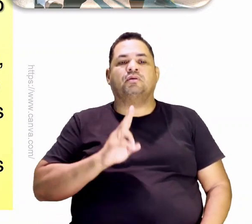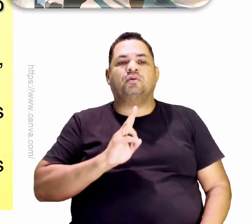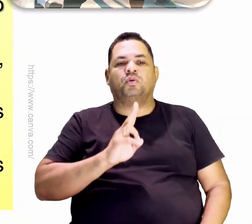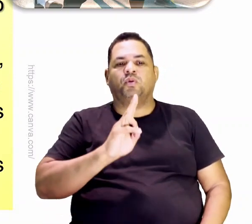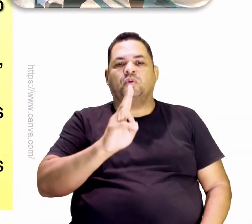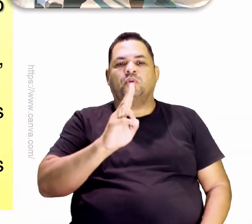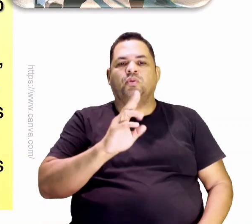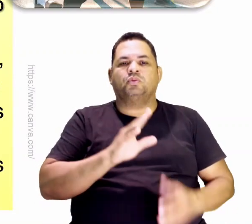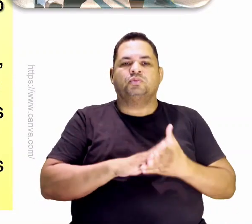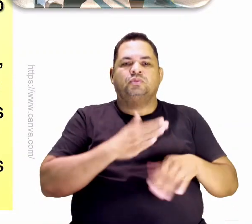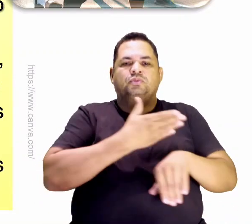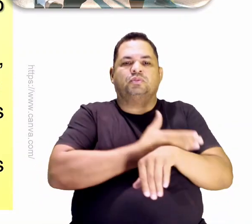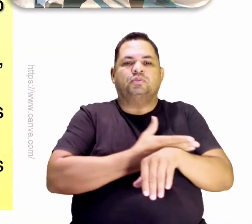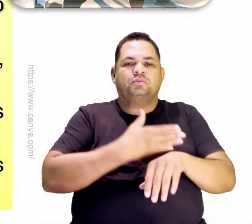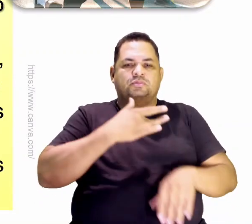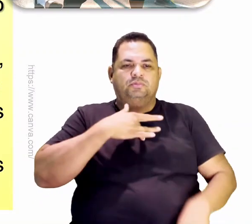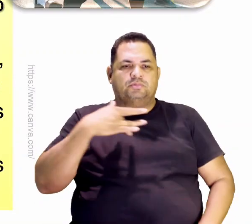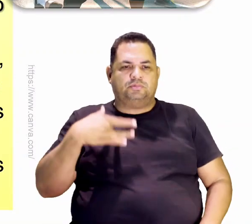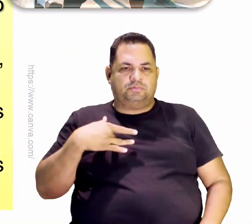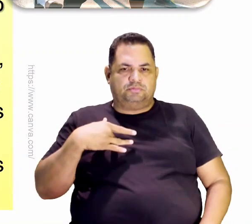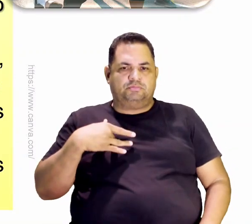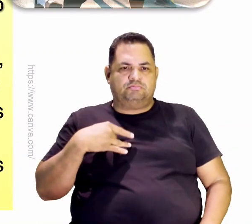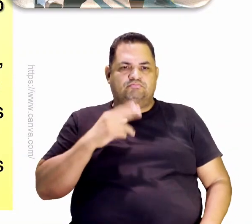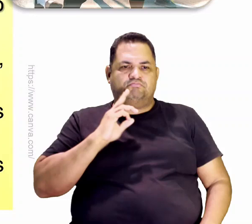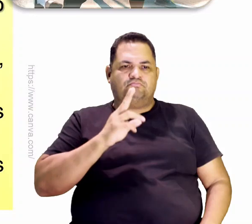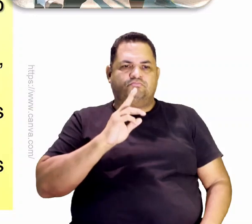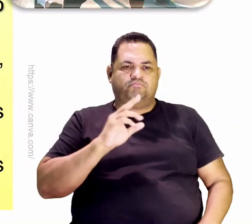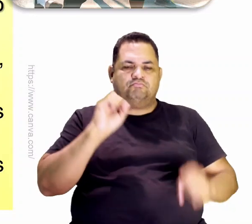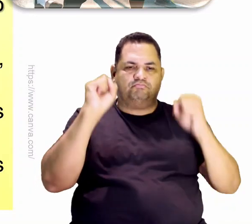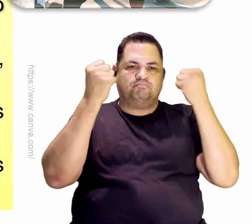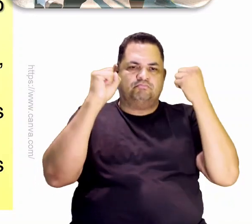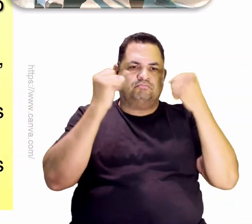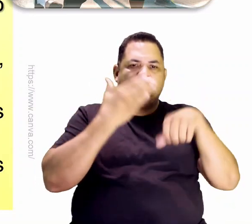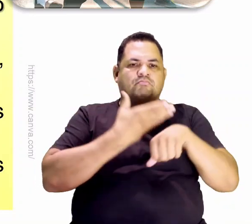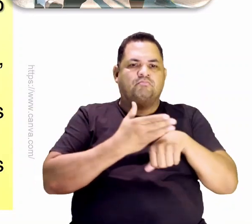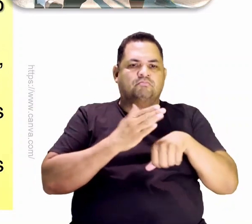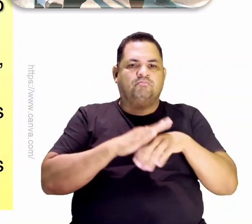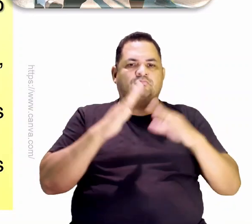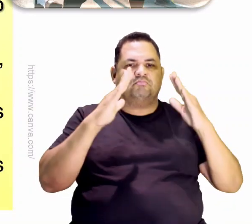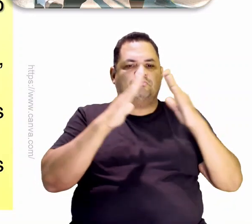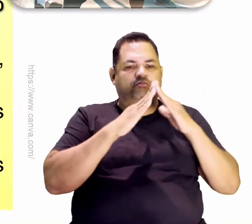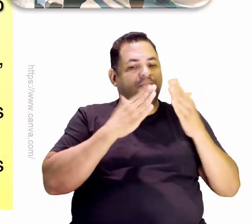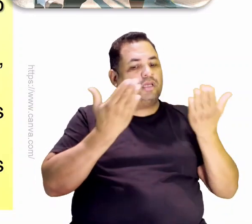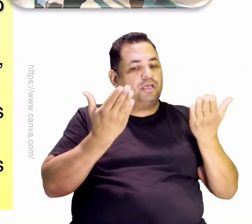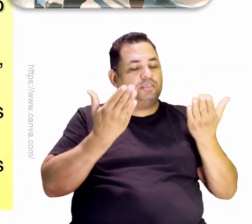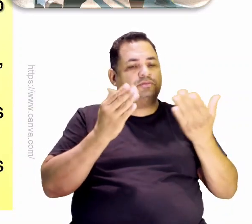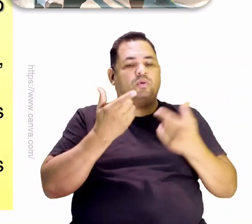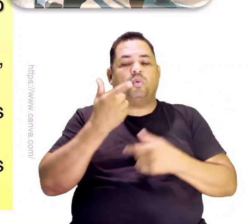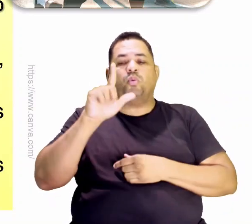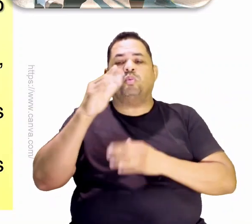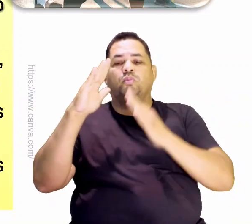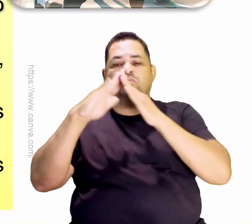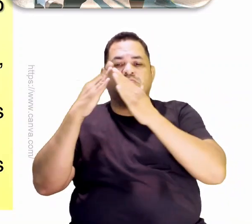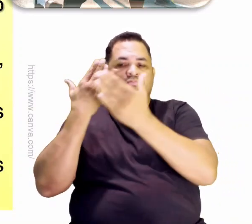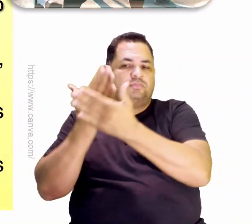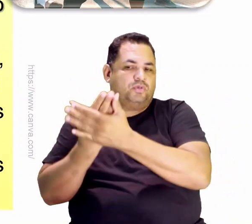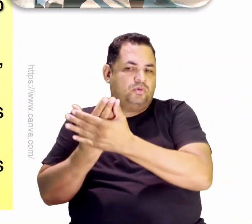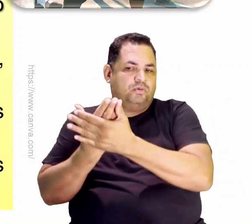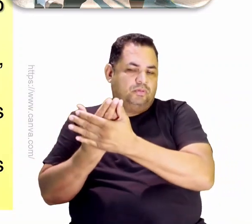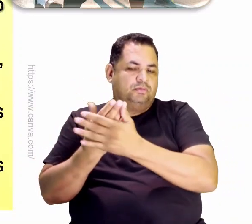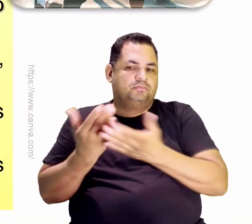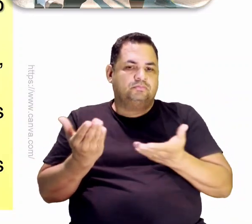nos hábitos saudáveis, que vocês mantenham as atividades físicas em casa ou na escola, tá? Que